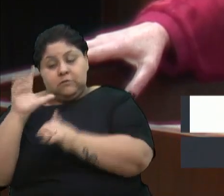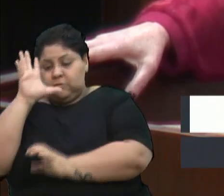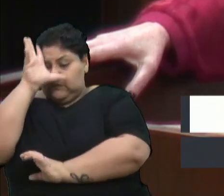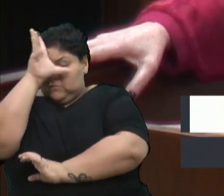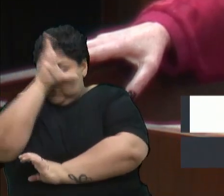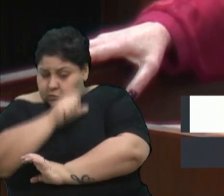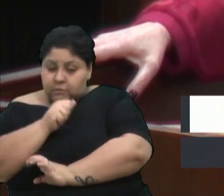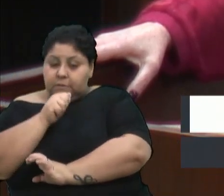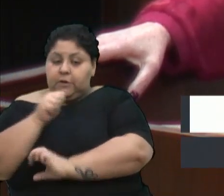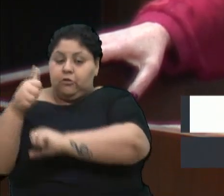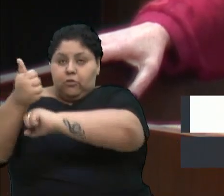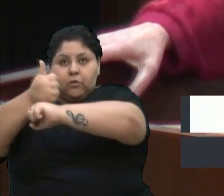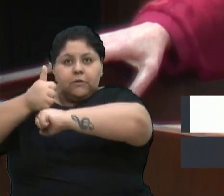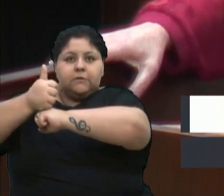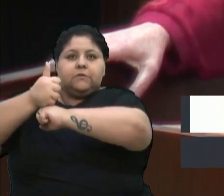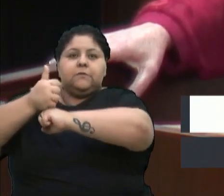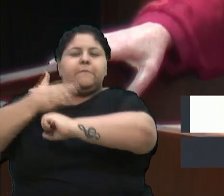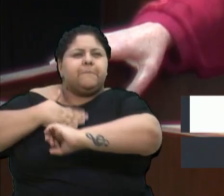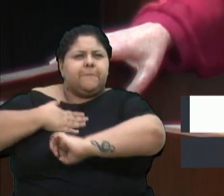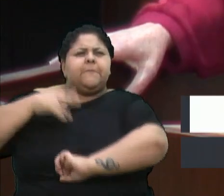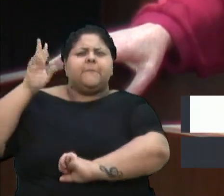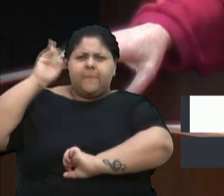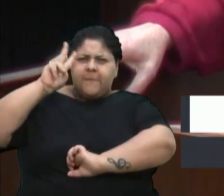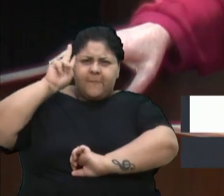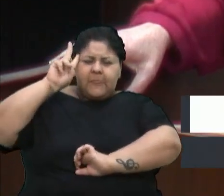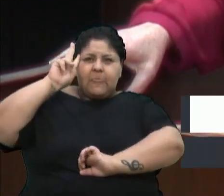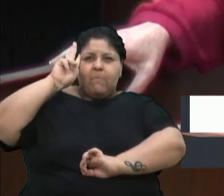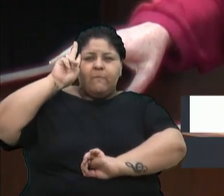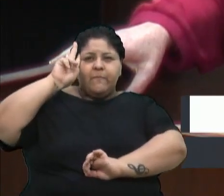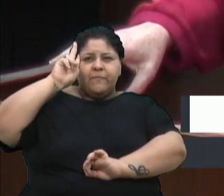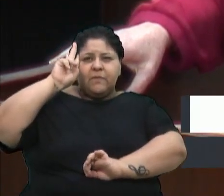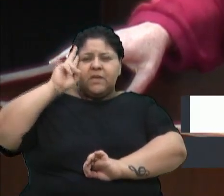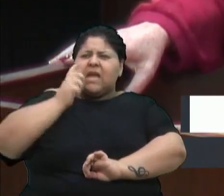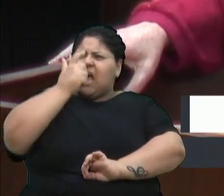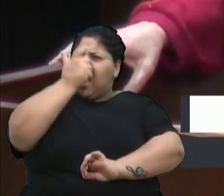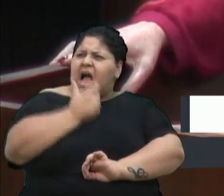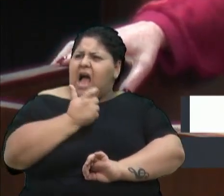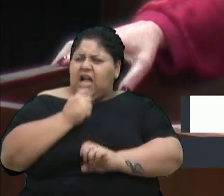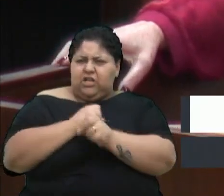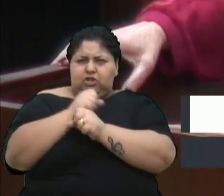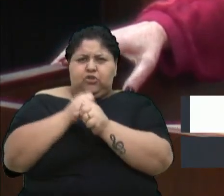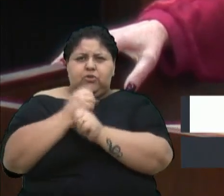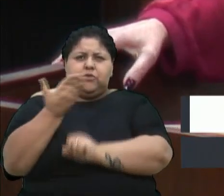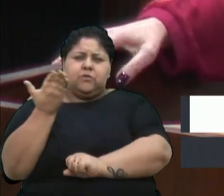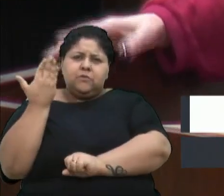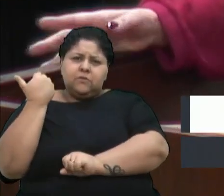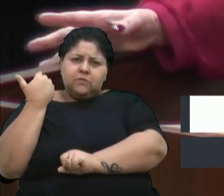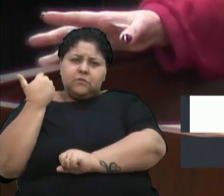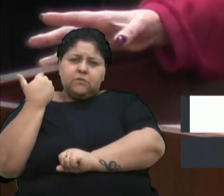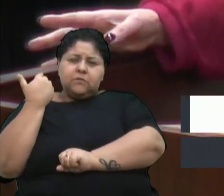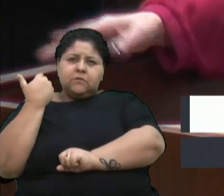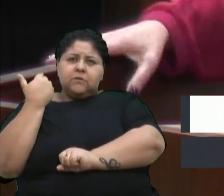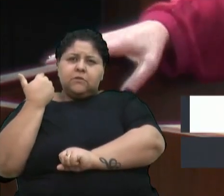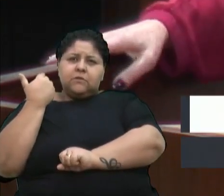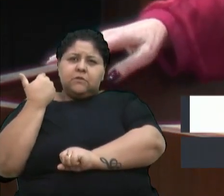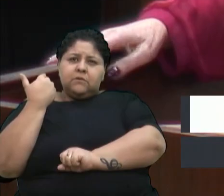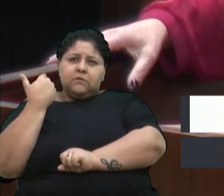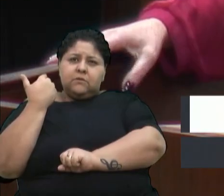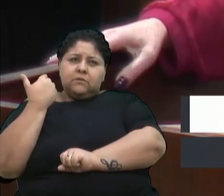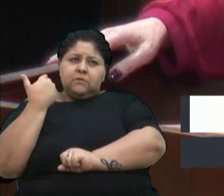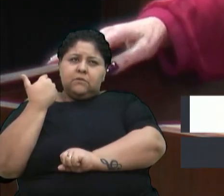uma profissão. Eu lembro, acho que foi o ano passado, que o então